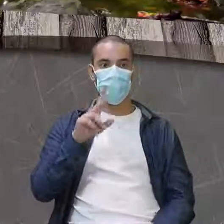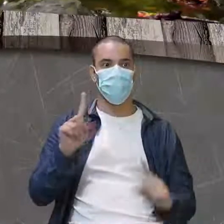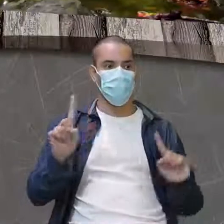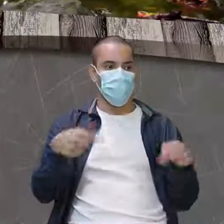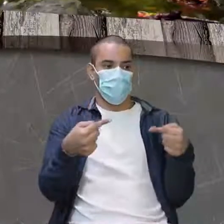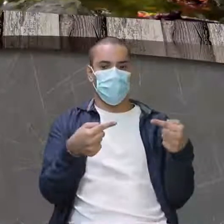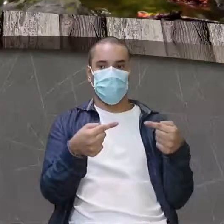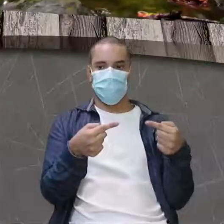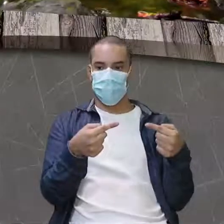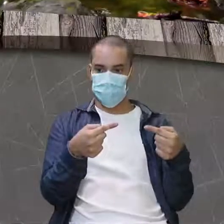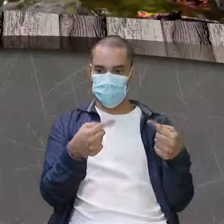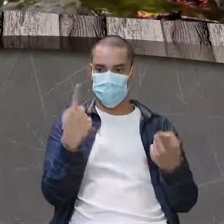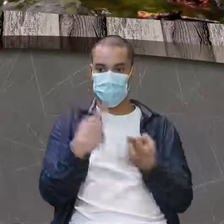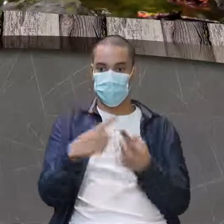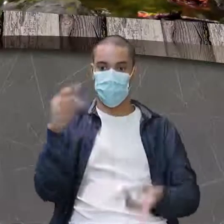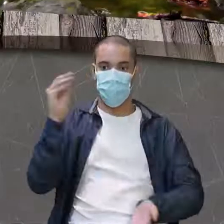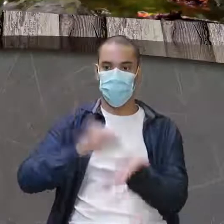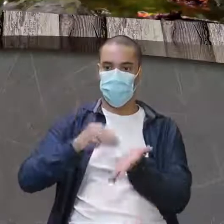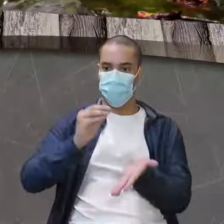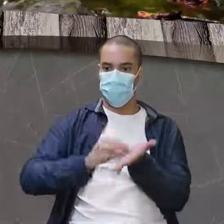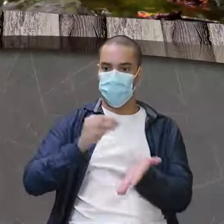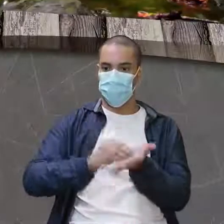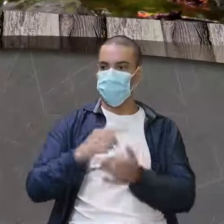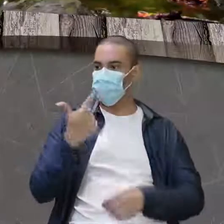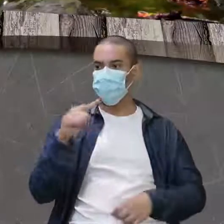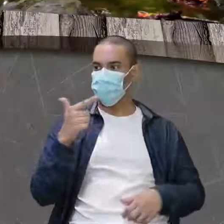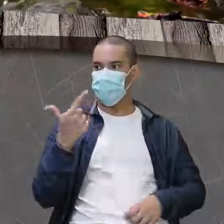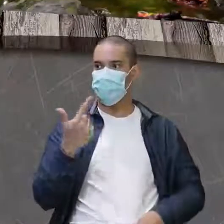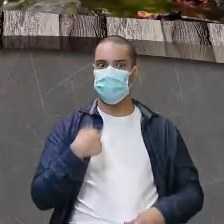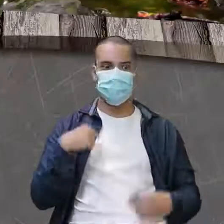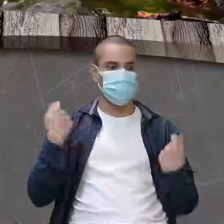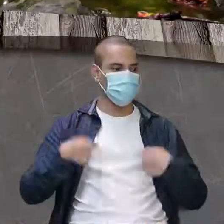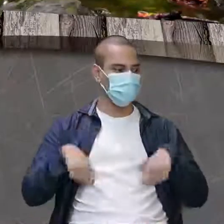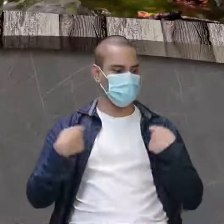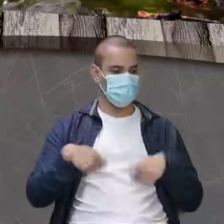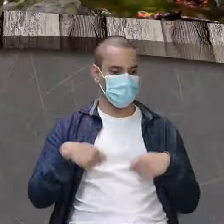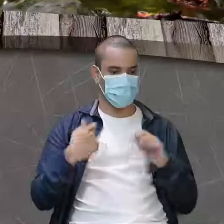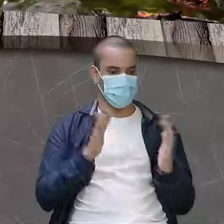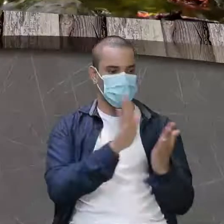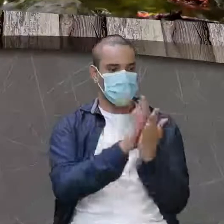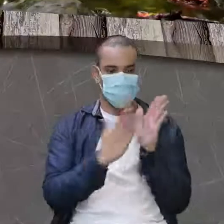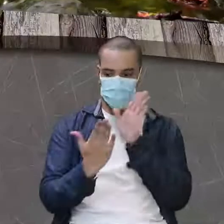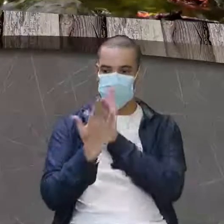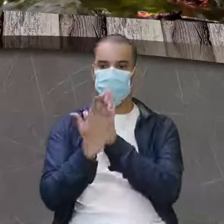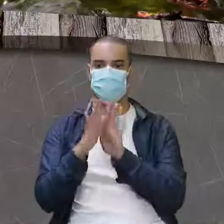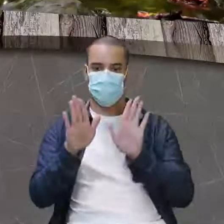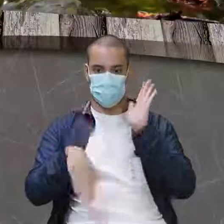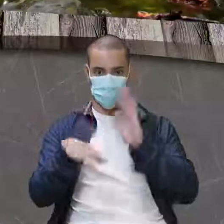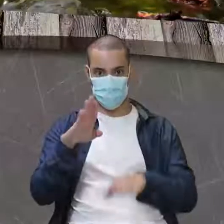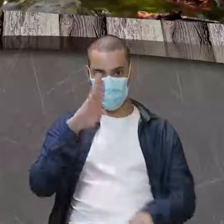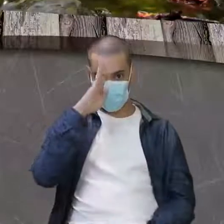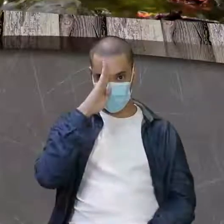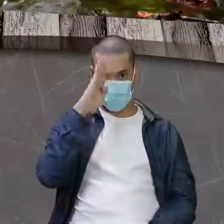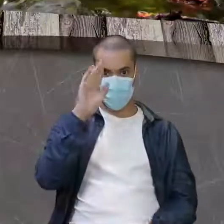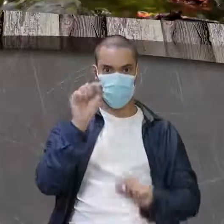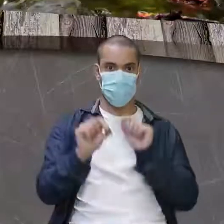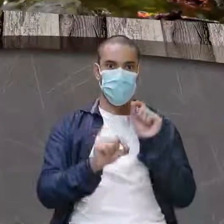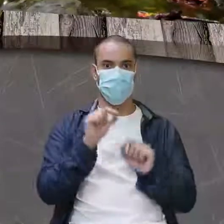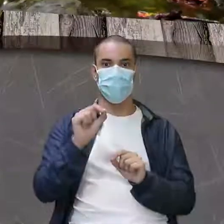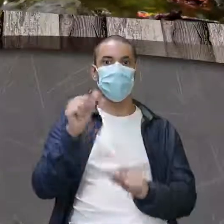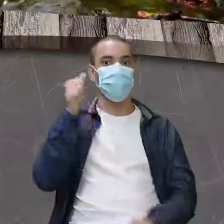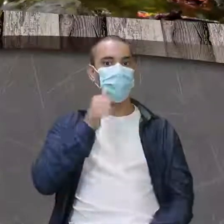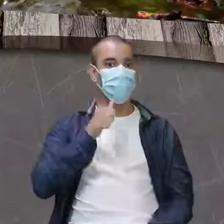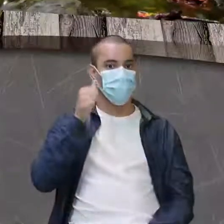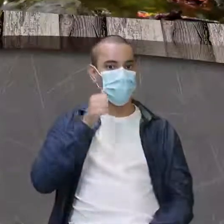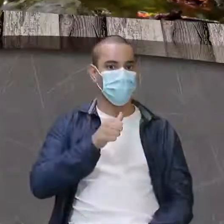por um recurso, porque está faltando, não tem muito, então eu vou precisar entrar às vezes, de fato, às vezes. E principalmente a questão das